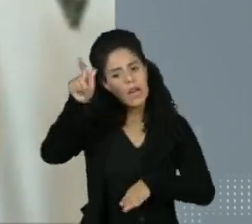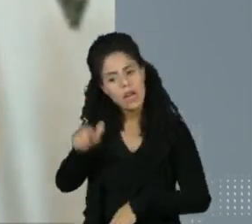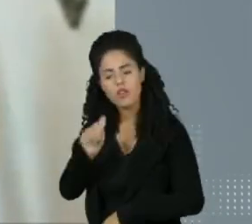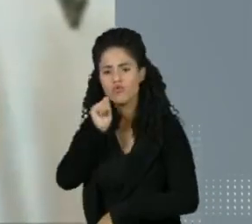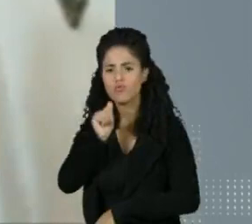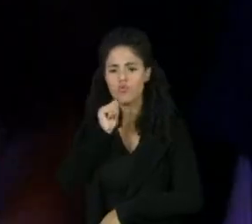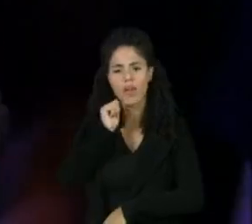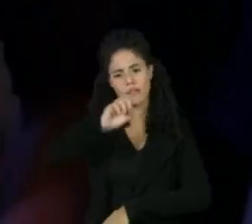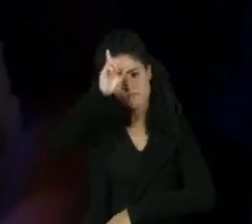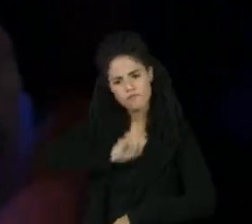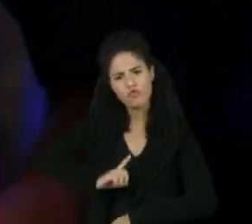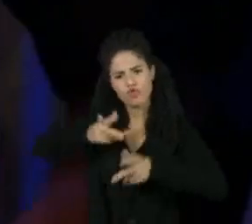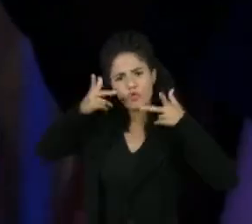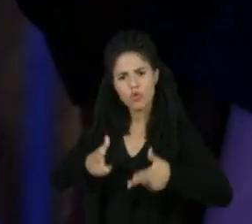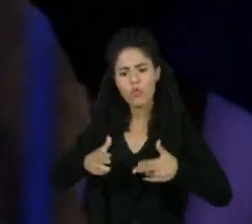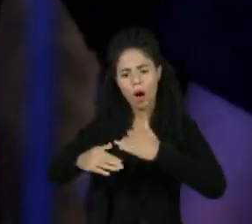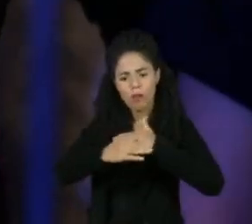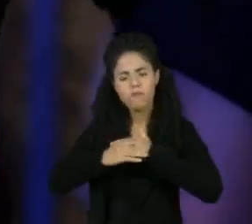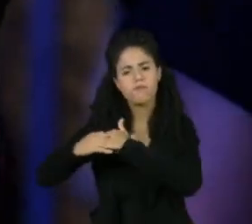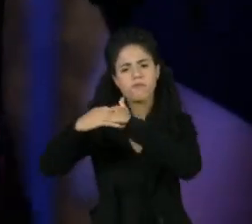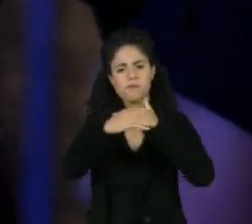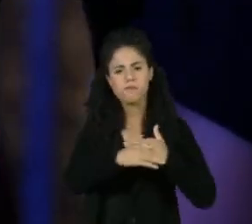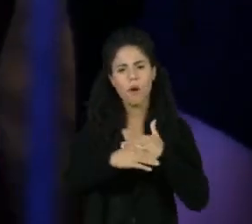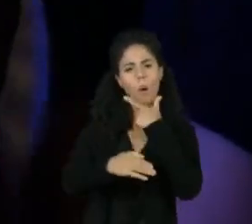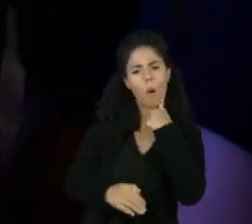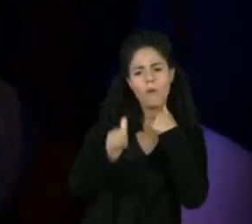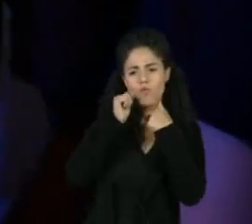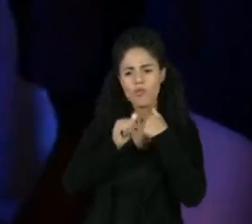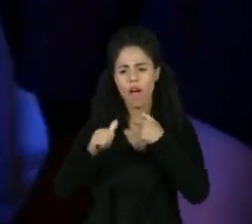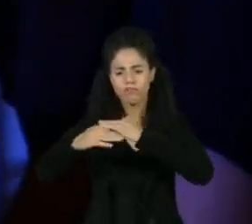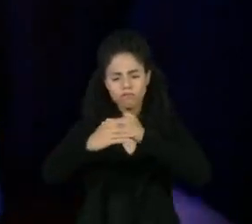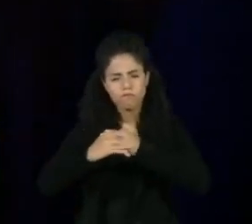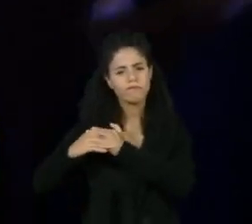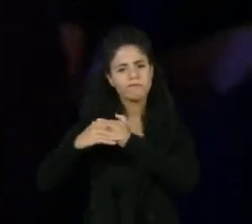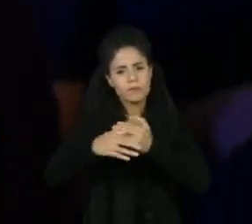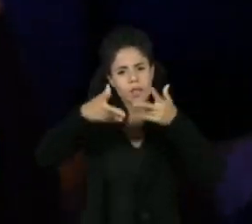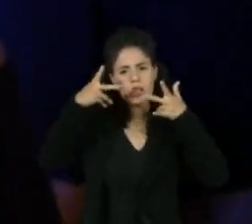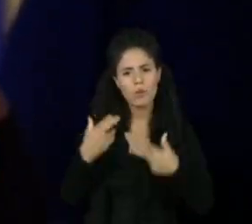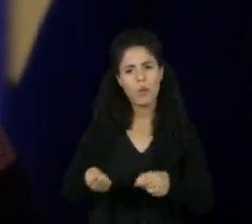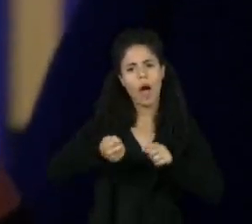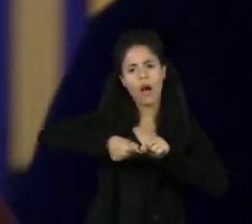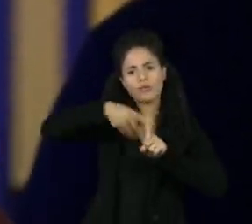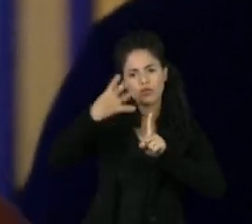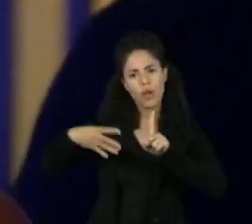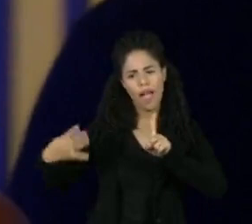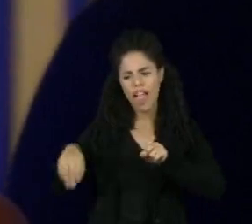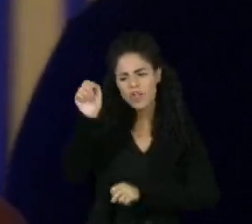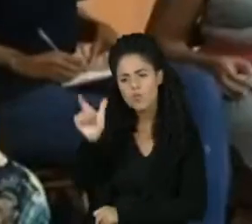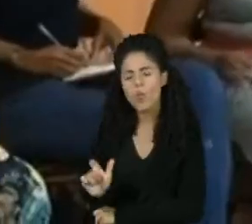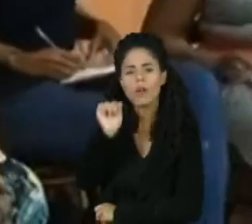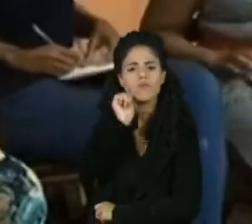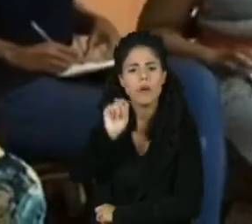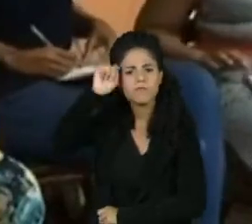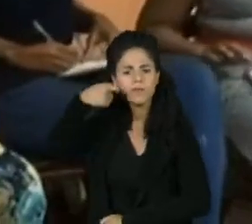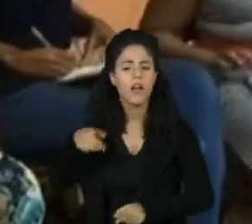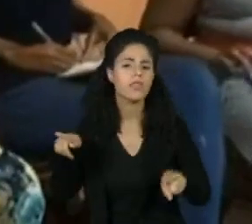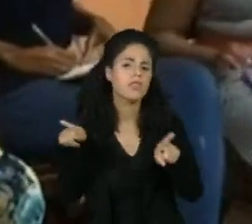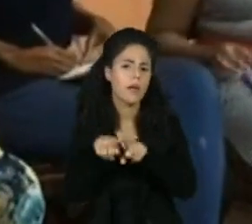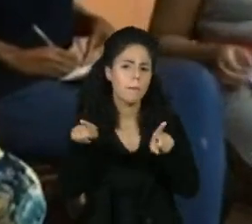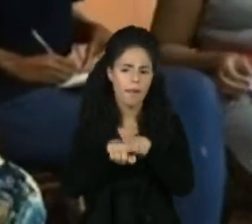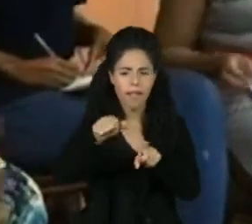mesmos direitos que os homens, onde a população LGBT possa amar sem temer, onde as mulheres negras possam ser soberanas dentro dessa